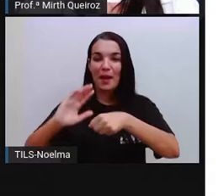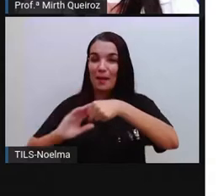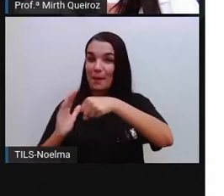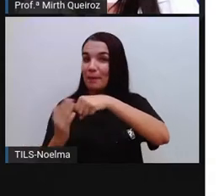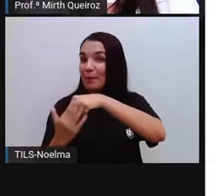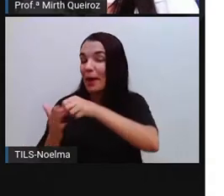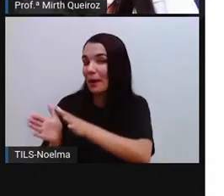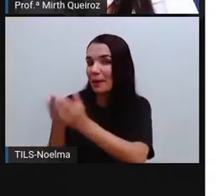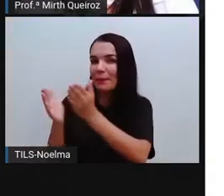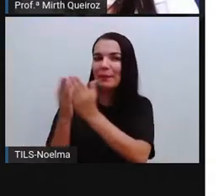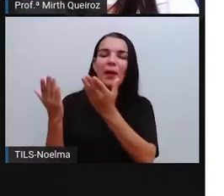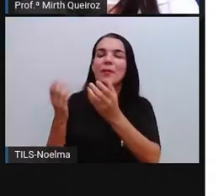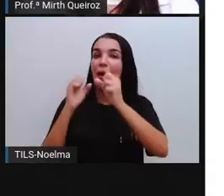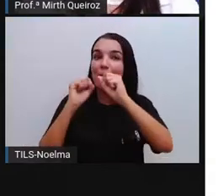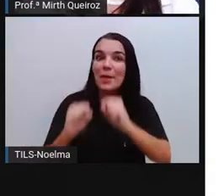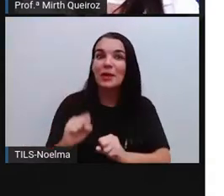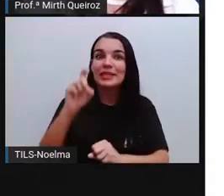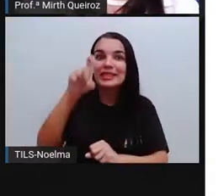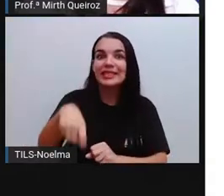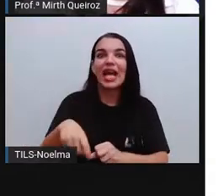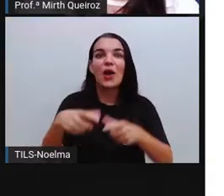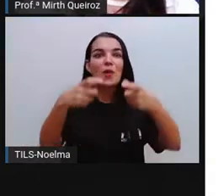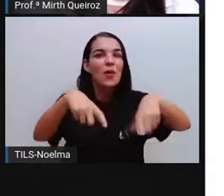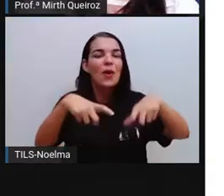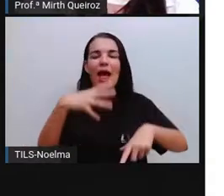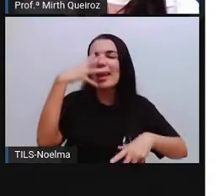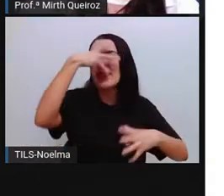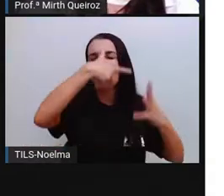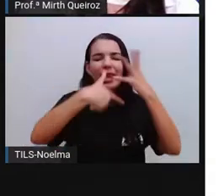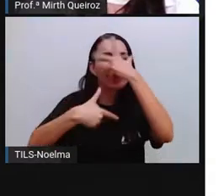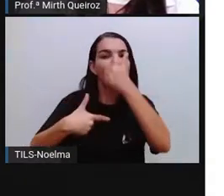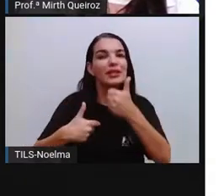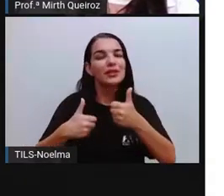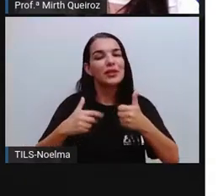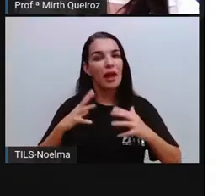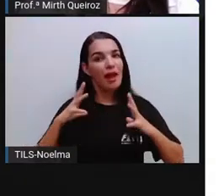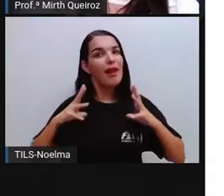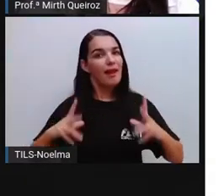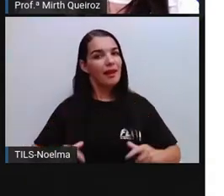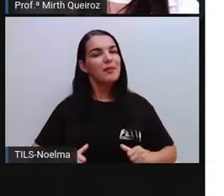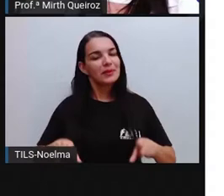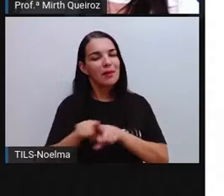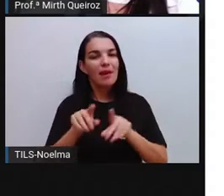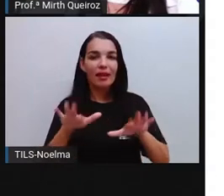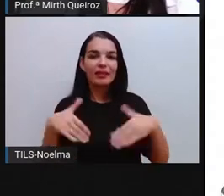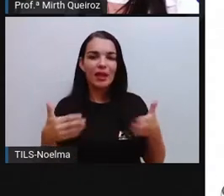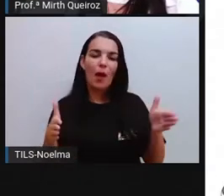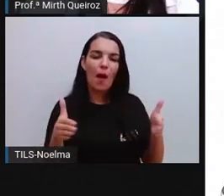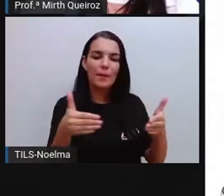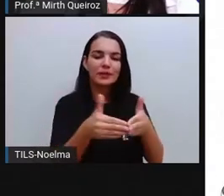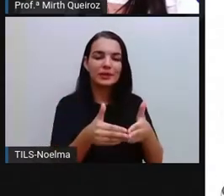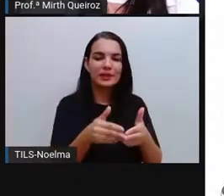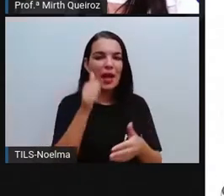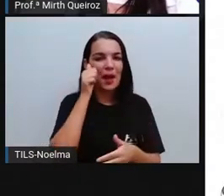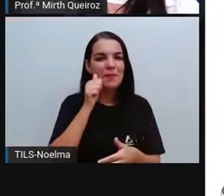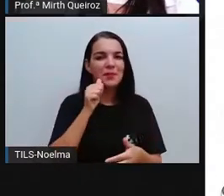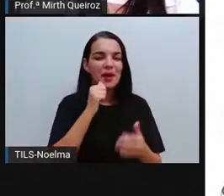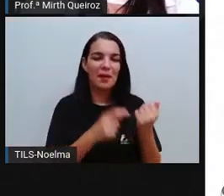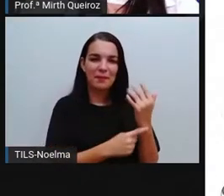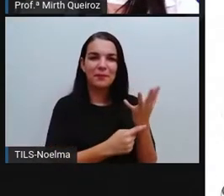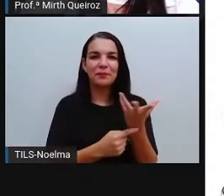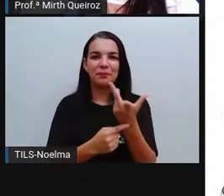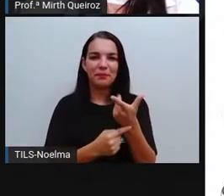ser um lugar belo, pode ser um lugar limpo, né? Então, esse era o objetivo da artista brasileira